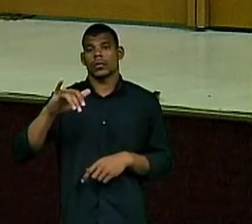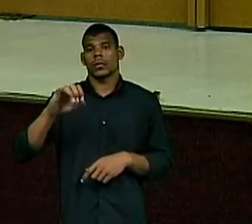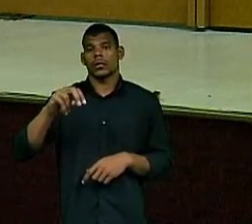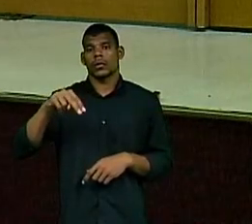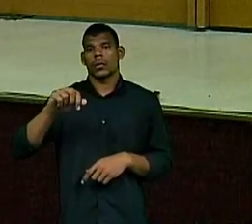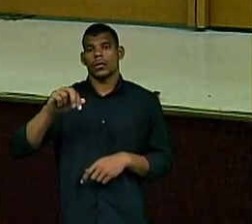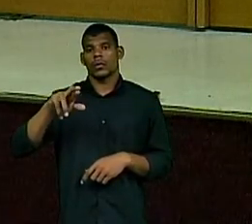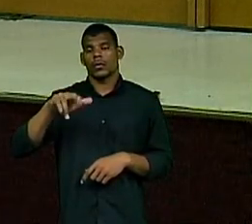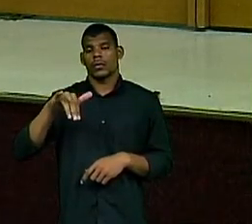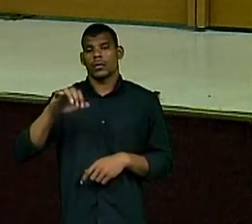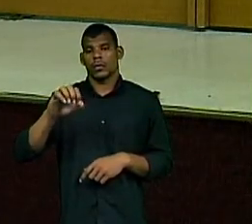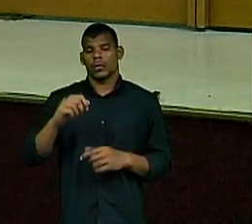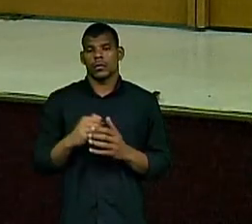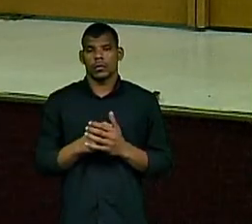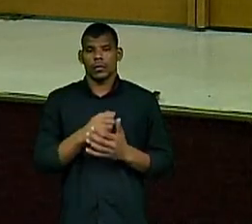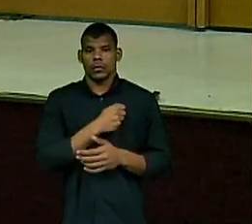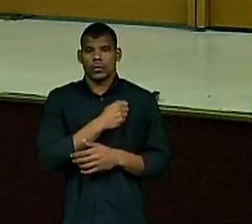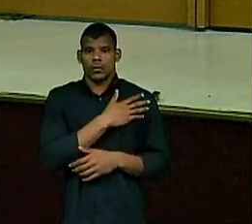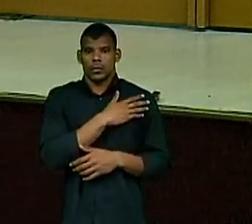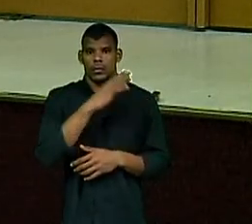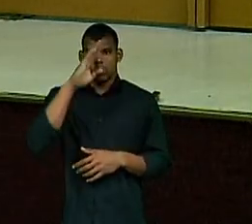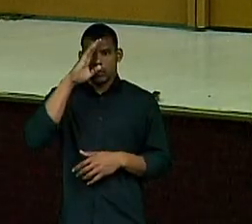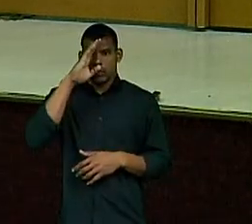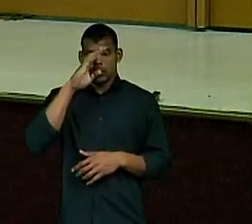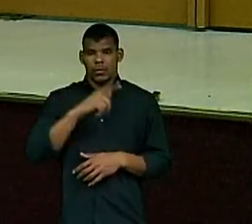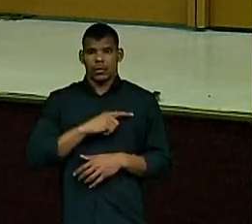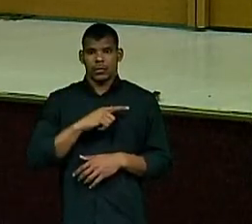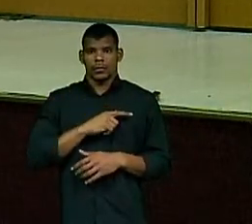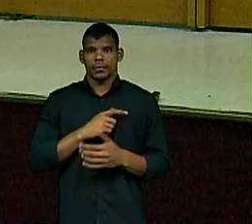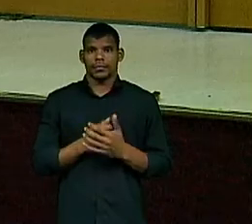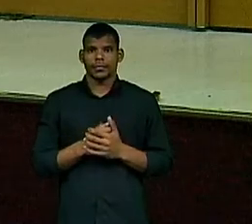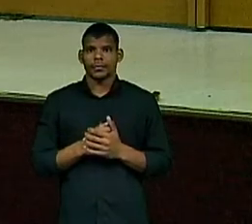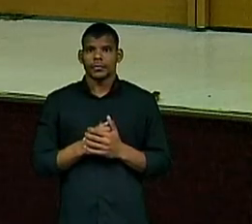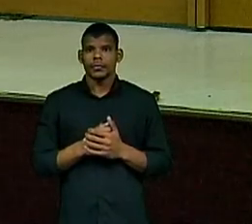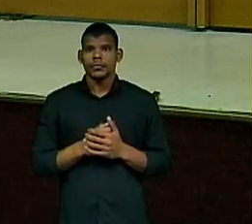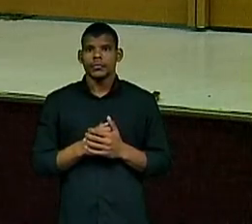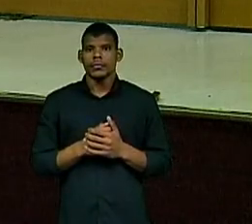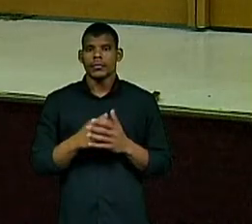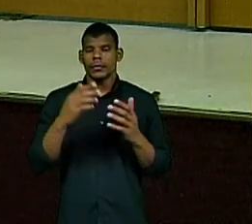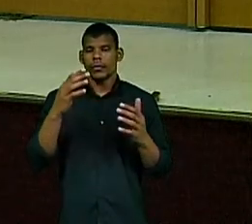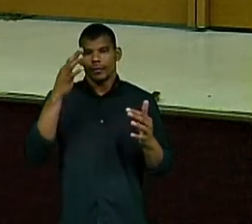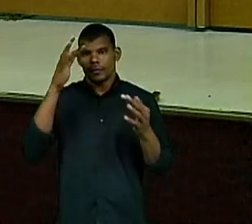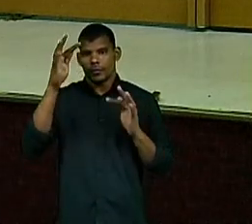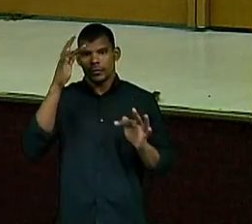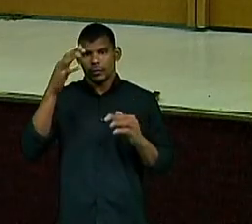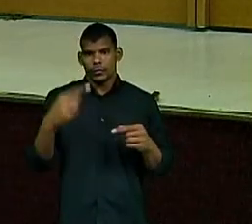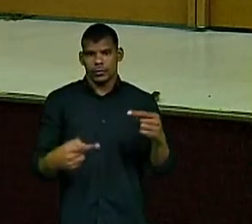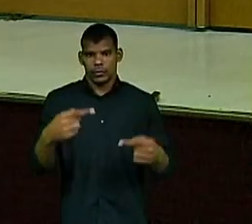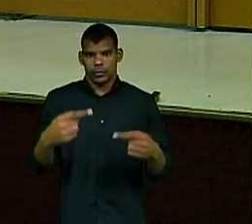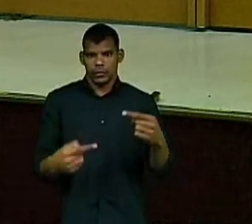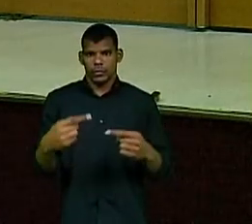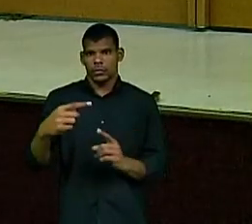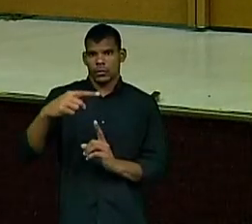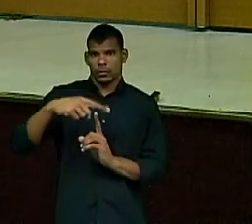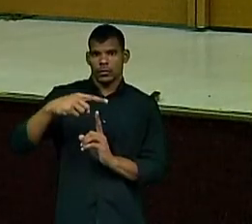do que um pensamento ditatorial filosóficamente de filosofia política tem três tipos de pensamento tenho